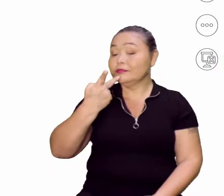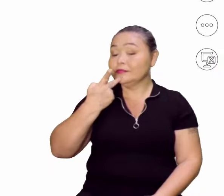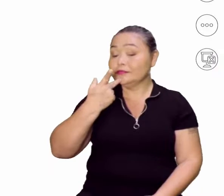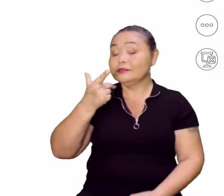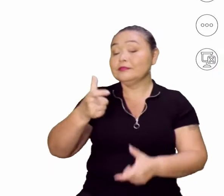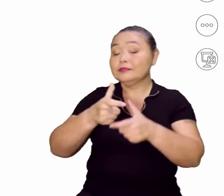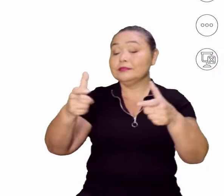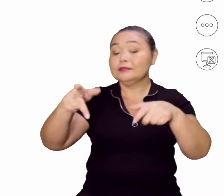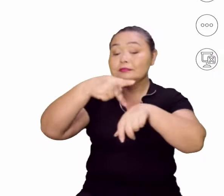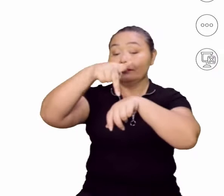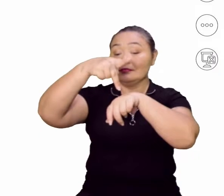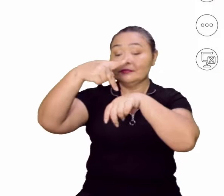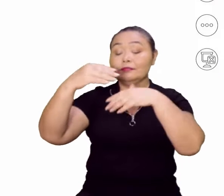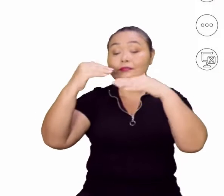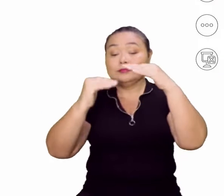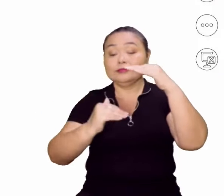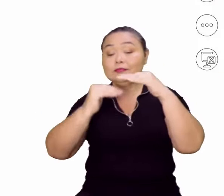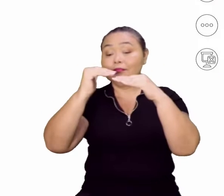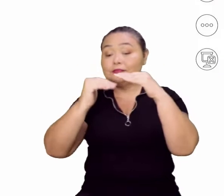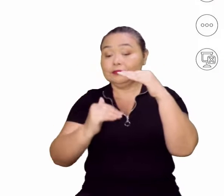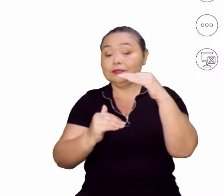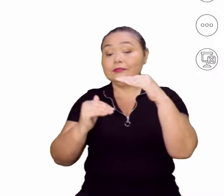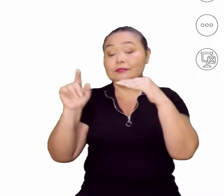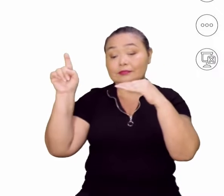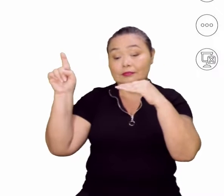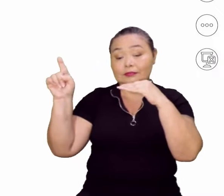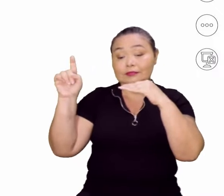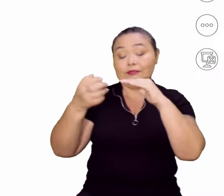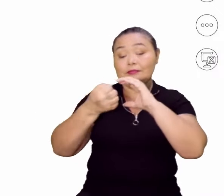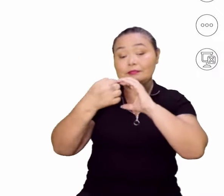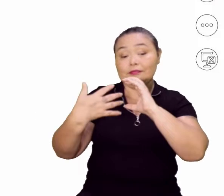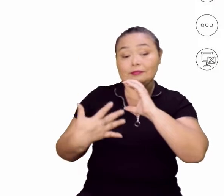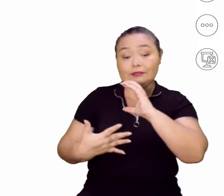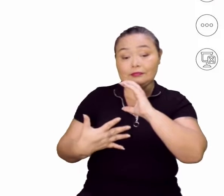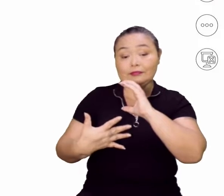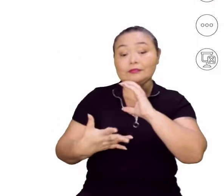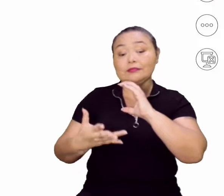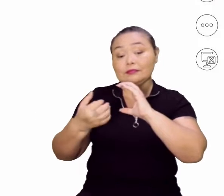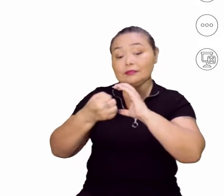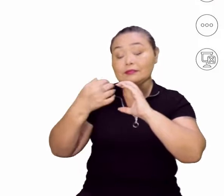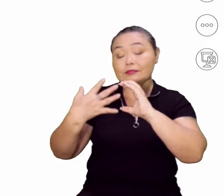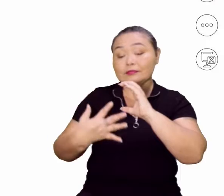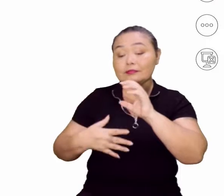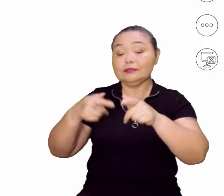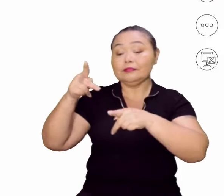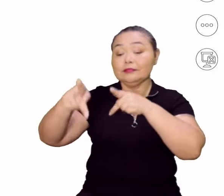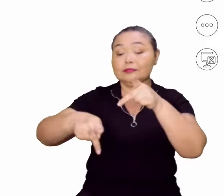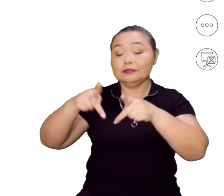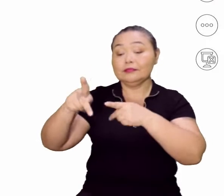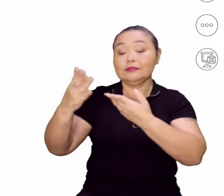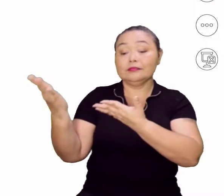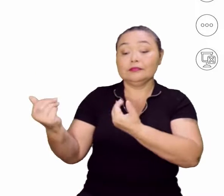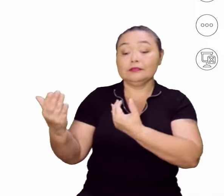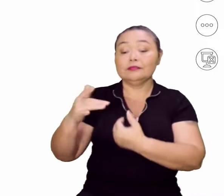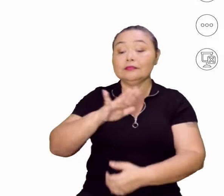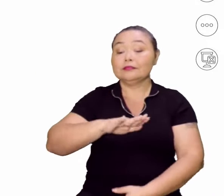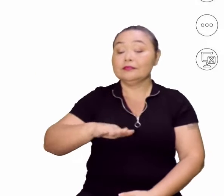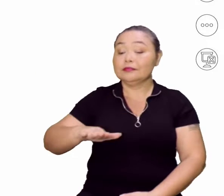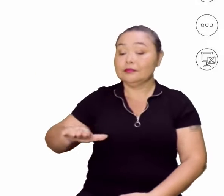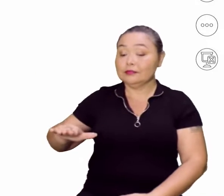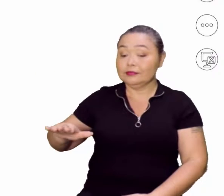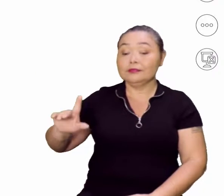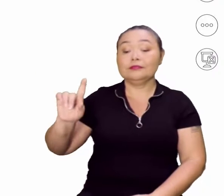que a maior parte dos países subdesenvolvidos está nessa característica. É uma característica de população de jovens e